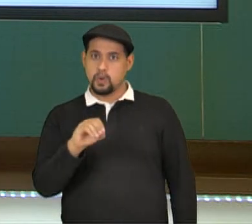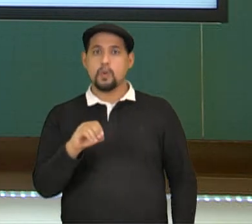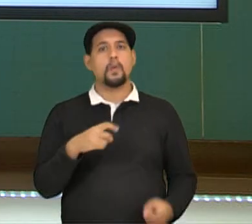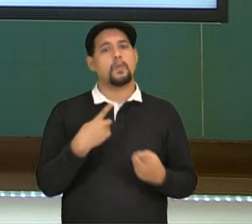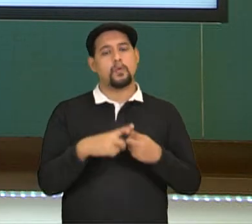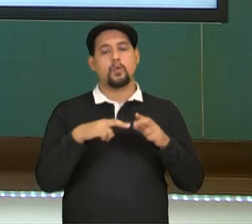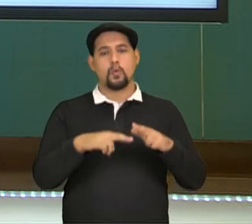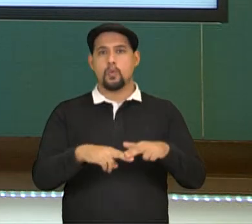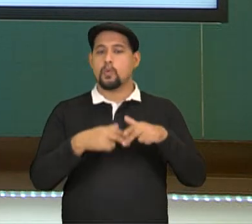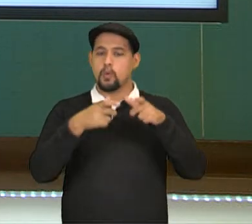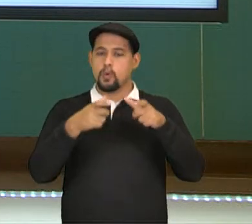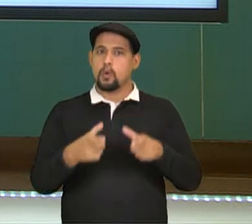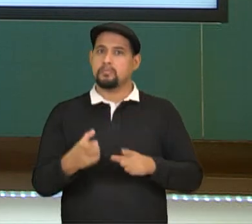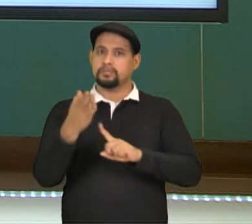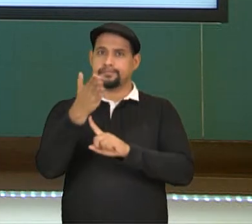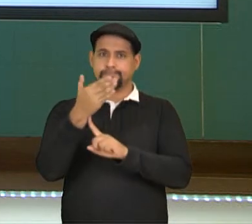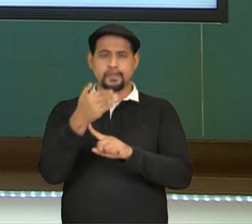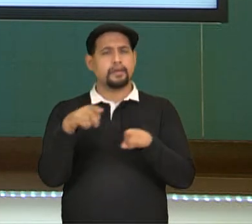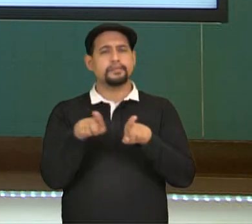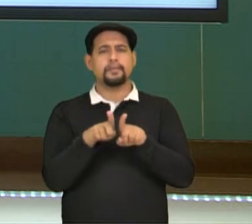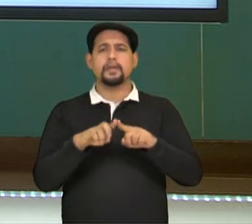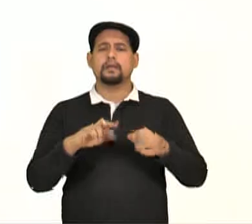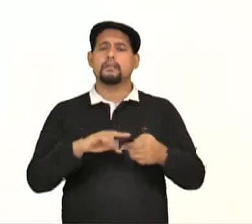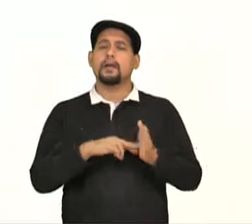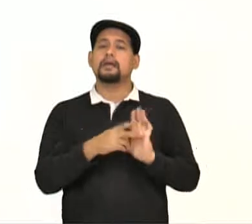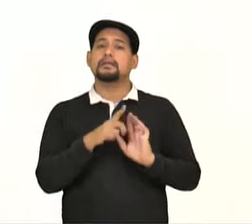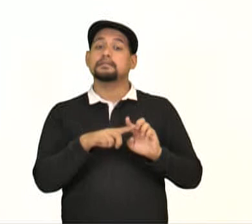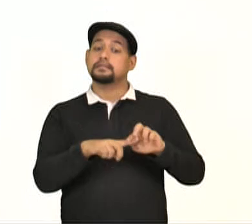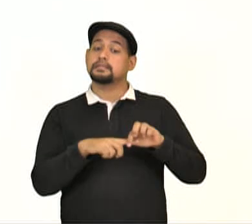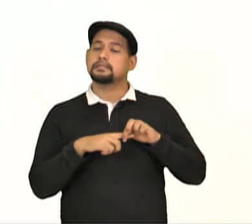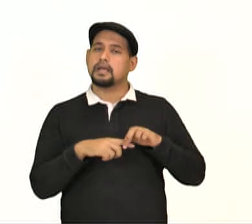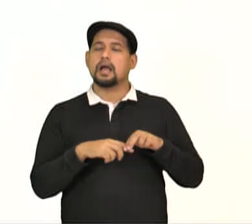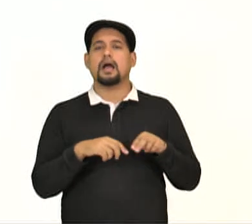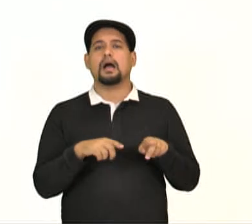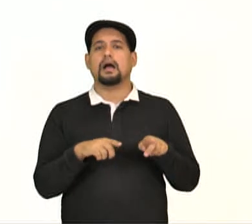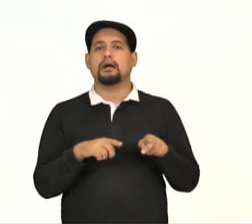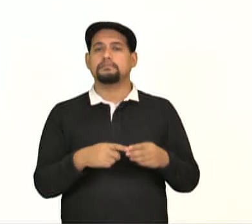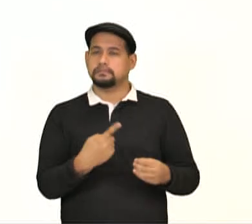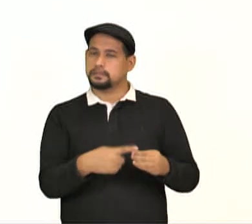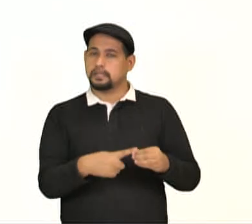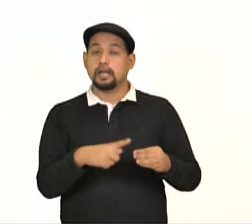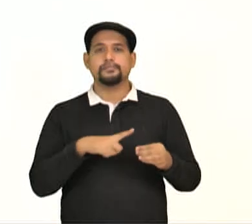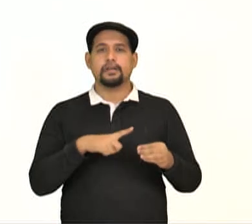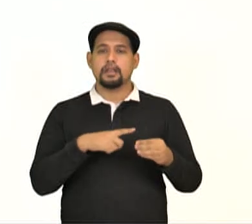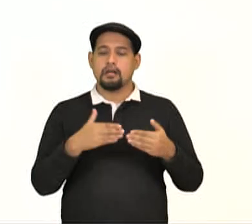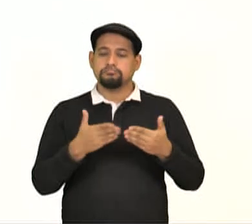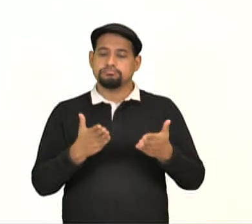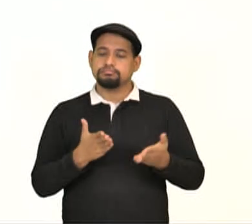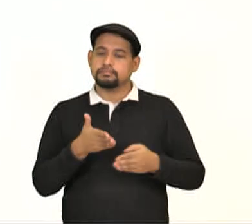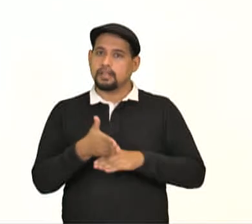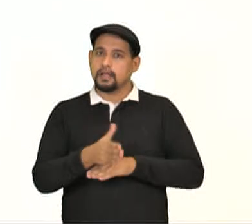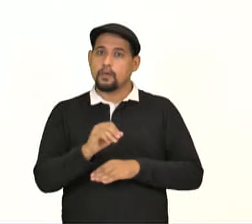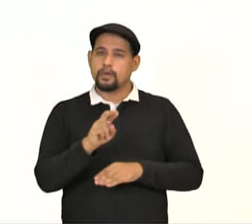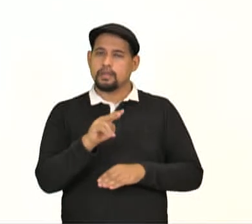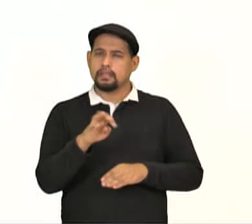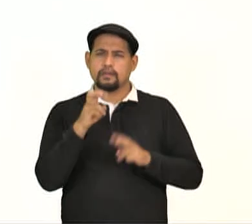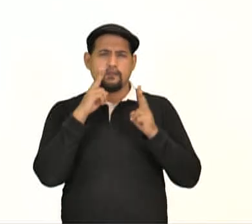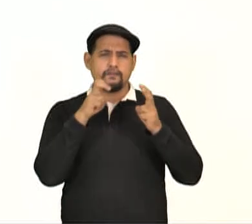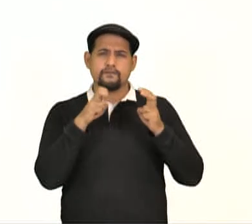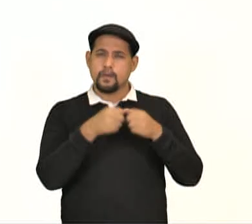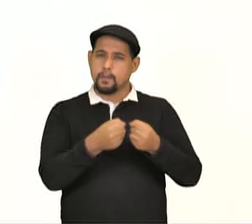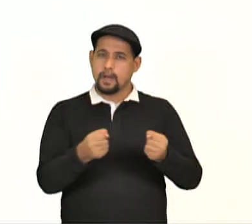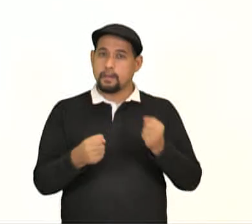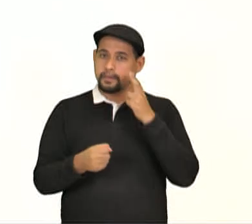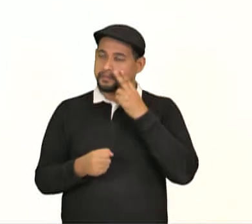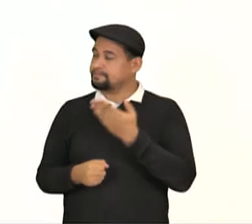Império Bizantino, né? E a cidade ela era conhecida como Porta do Oriente. Por quê? Vamos dar uma olhadinha no mapa aqui que o professor